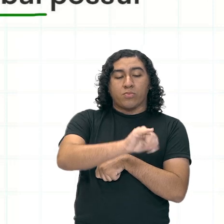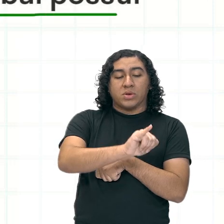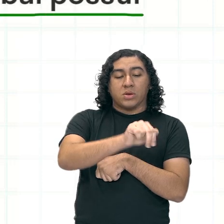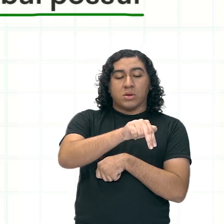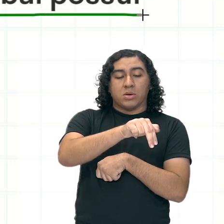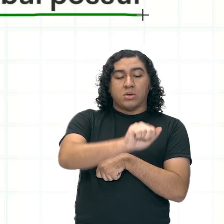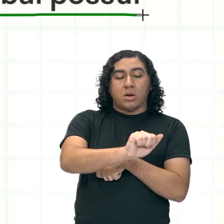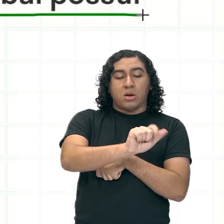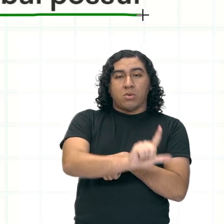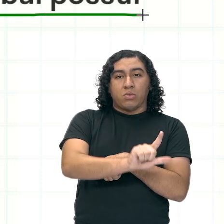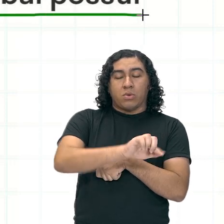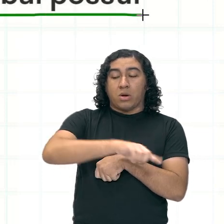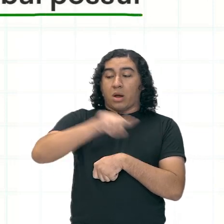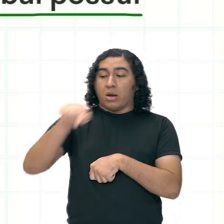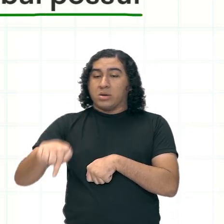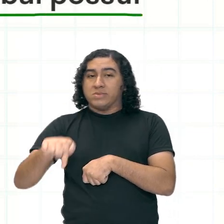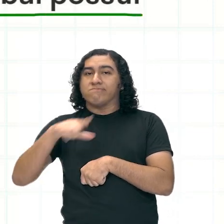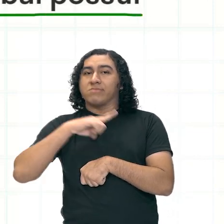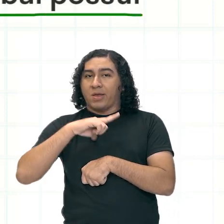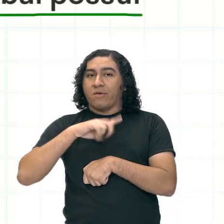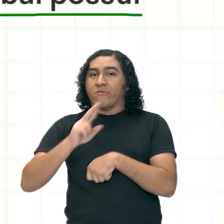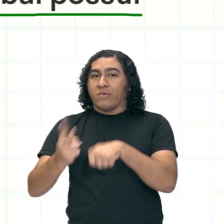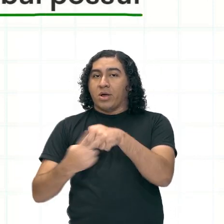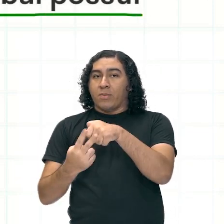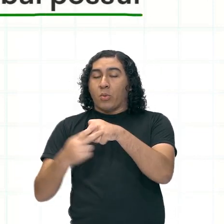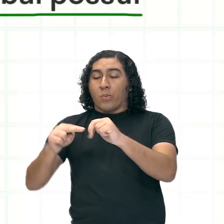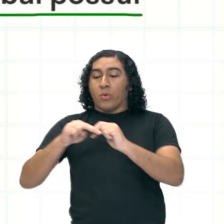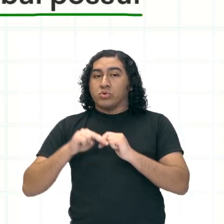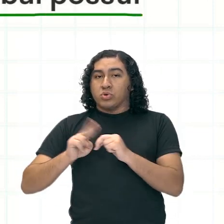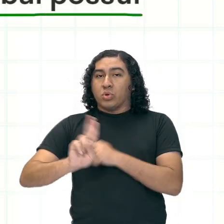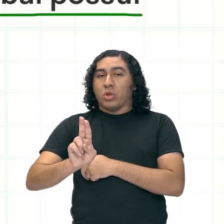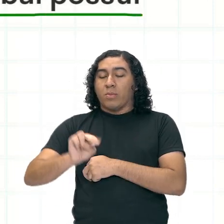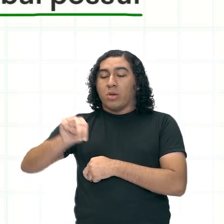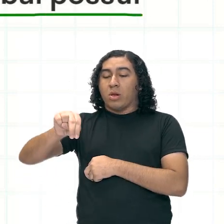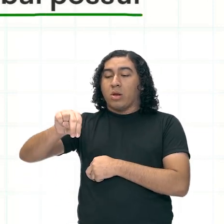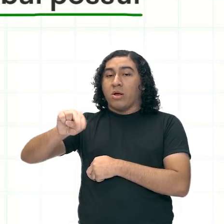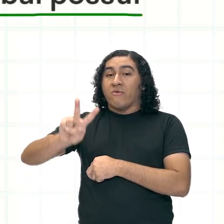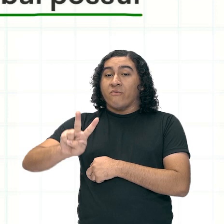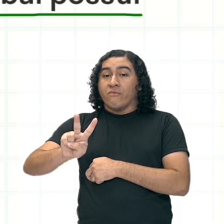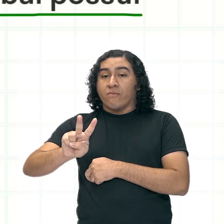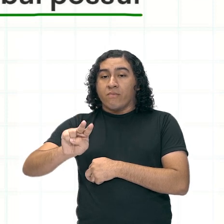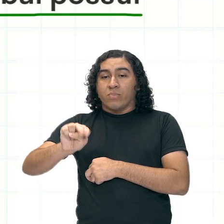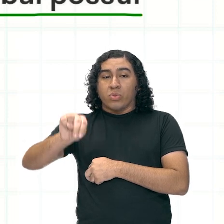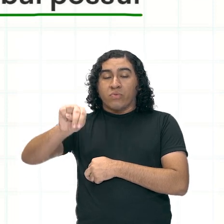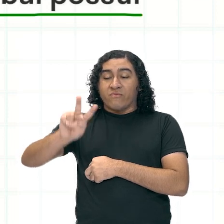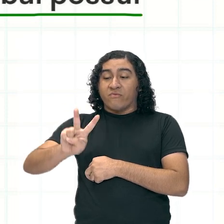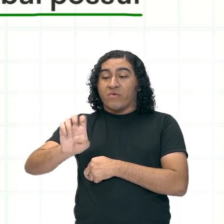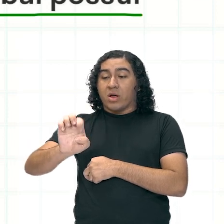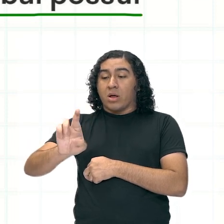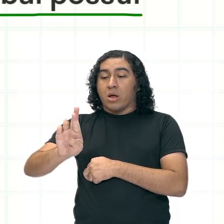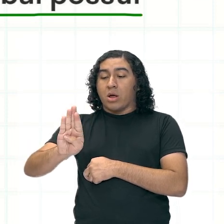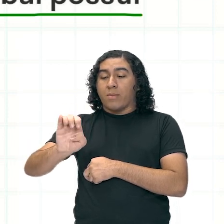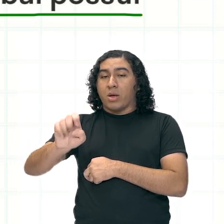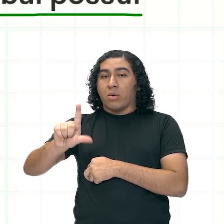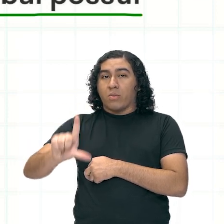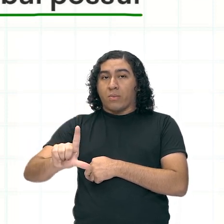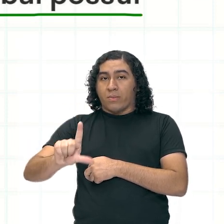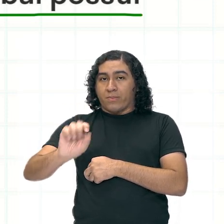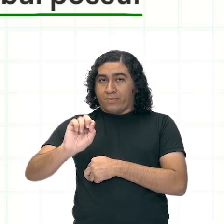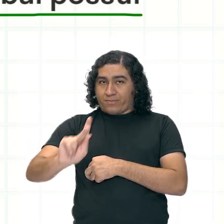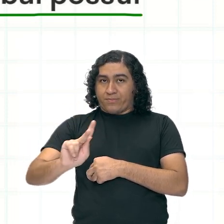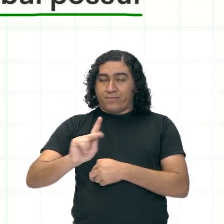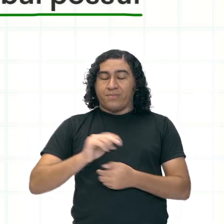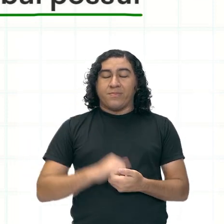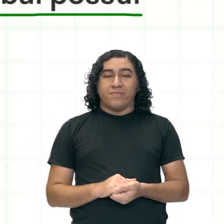verbal possui verbo. Isso que vai caracterizar uma parte ou outra da oração,